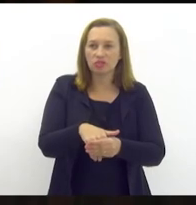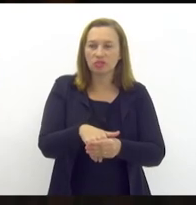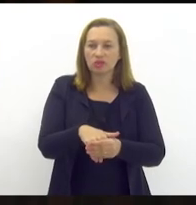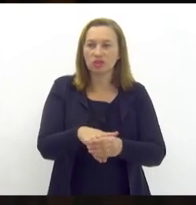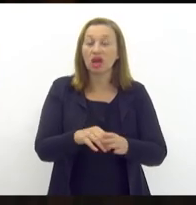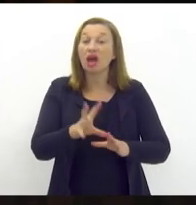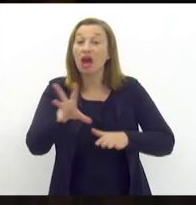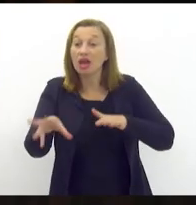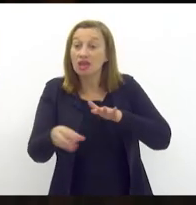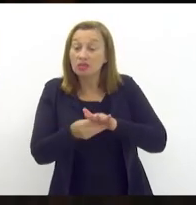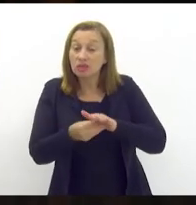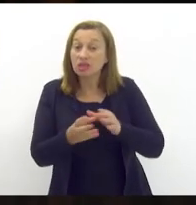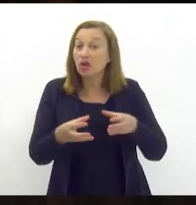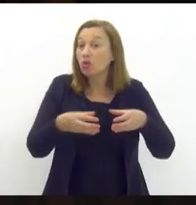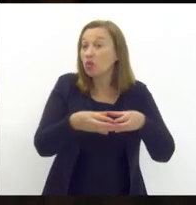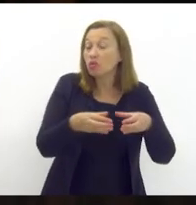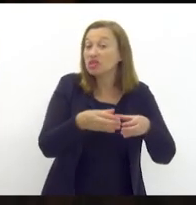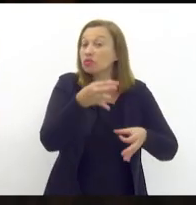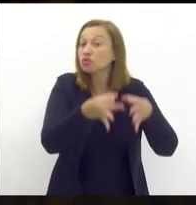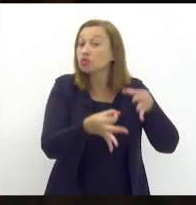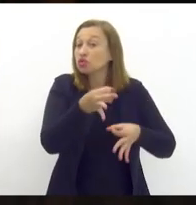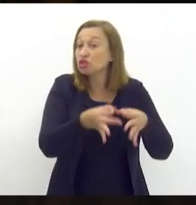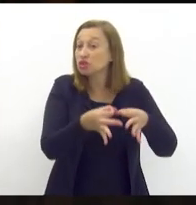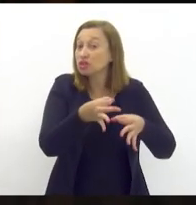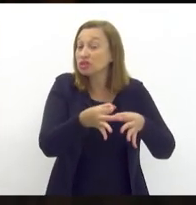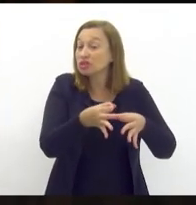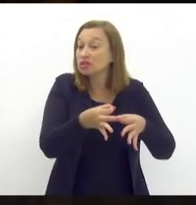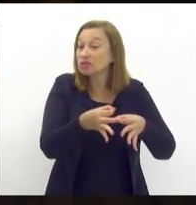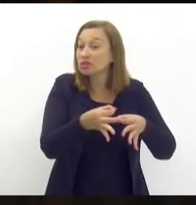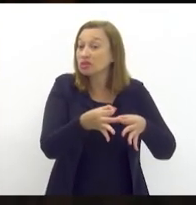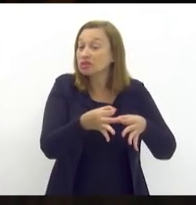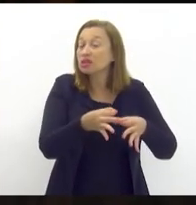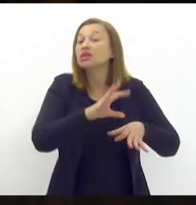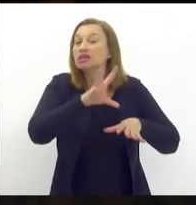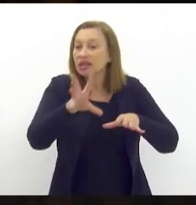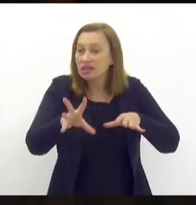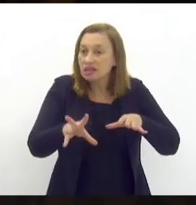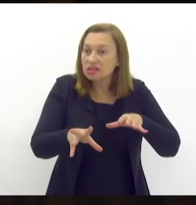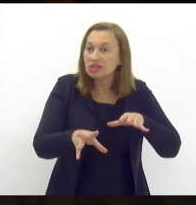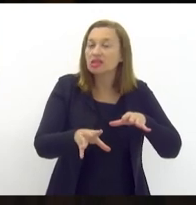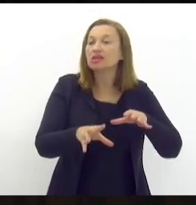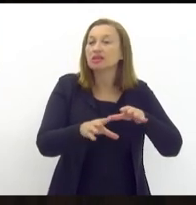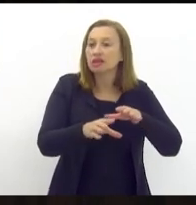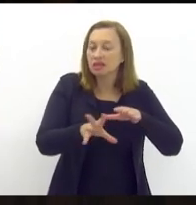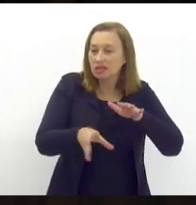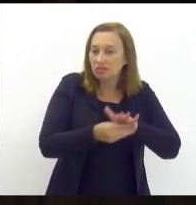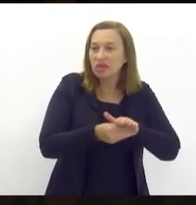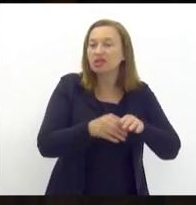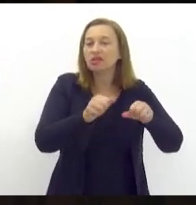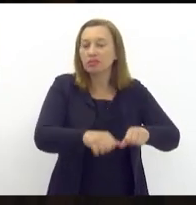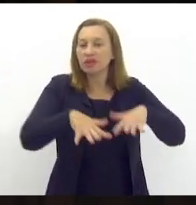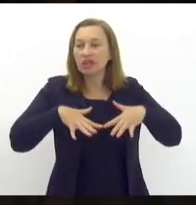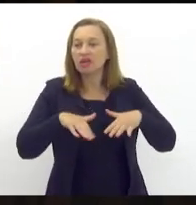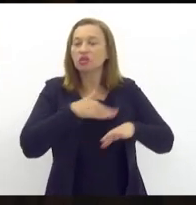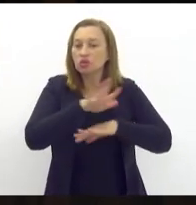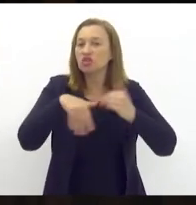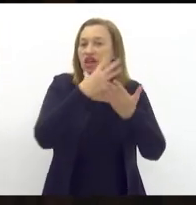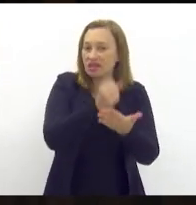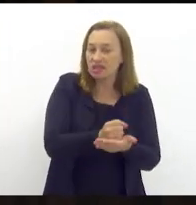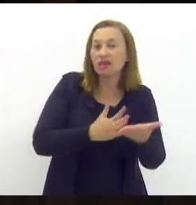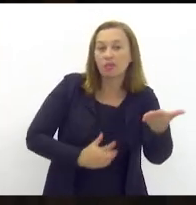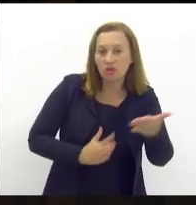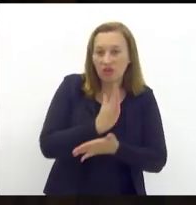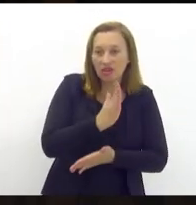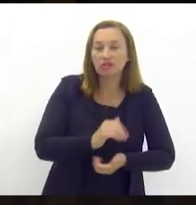votação, a emenda da Comissão de Justiça, as emendas de plenário. Senhores que aprovam, permaneçam como estão.